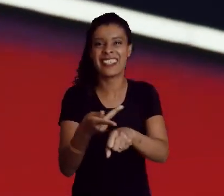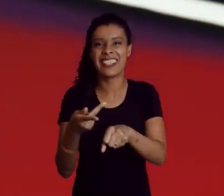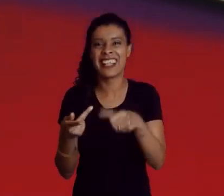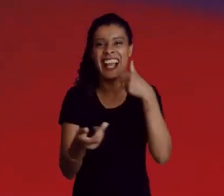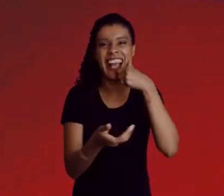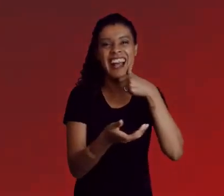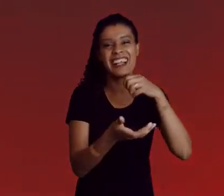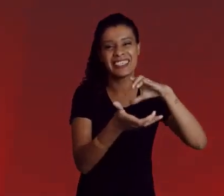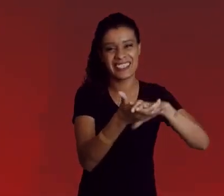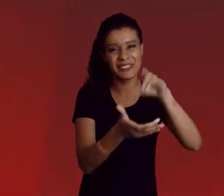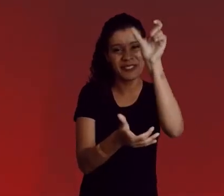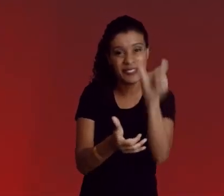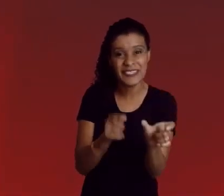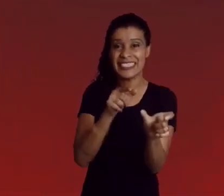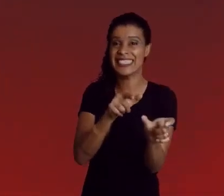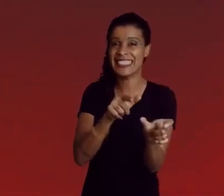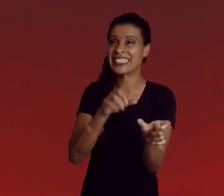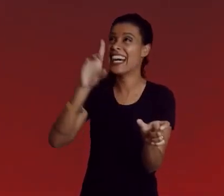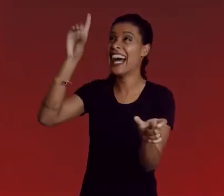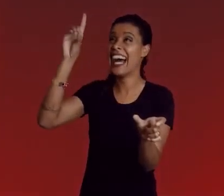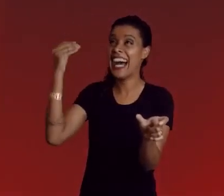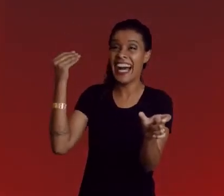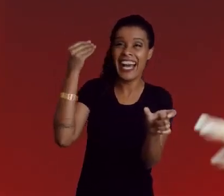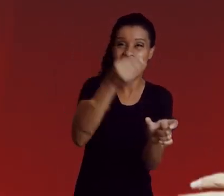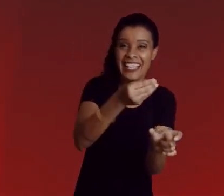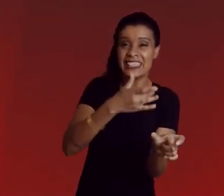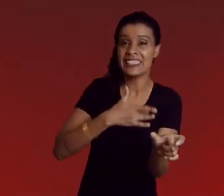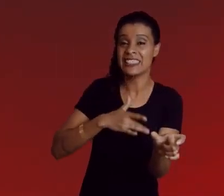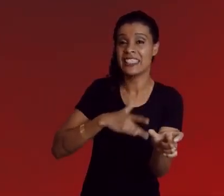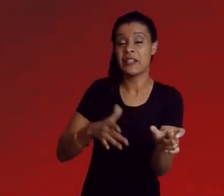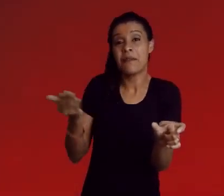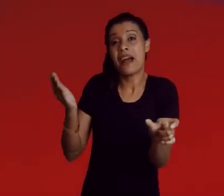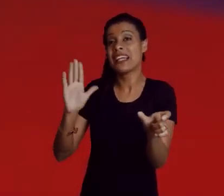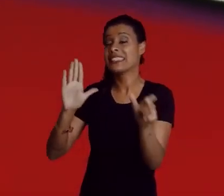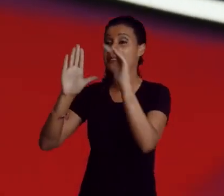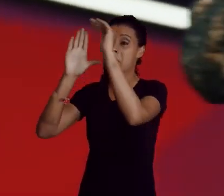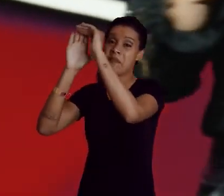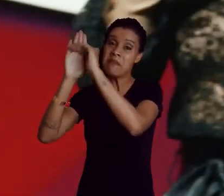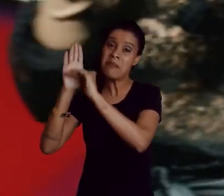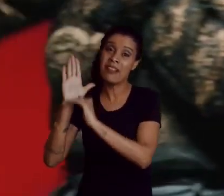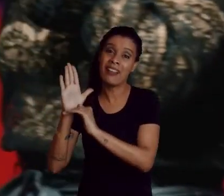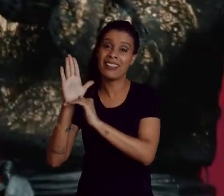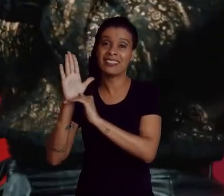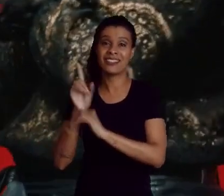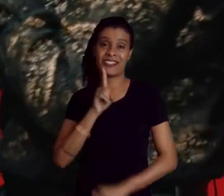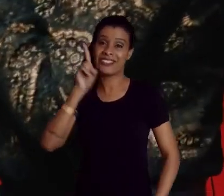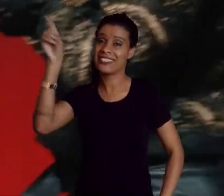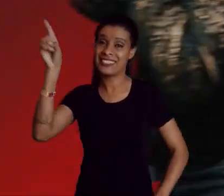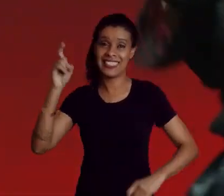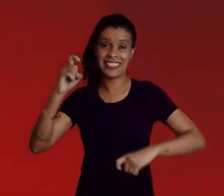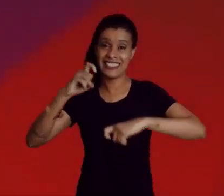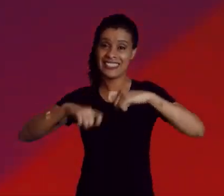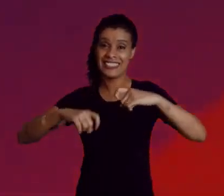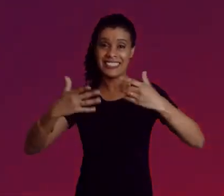Mas isso é só para dizer para você o seguinte, é algo que Deus projetou para a vida a dois, para que seja completo. Eu sei que a grande maioria